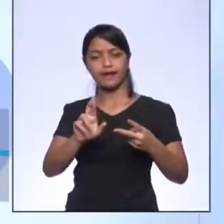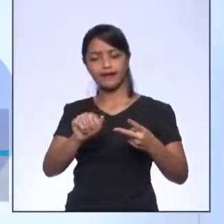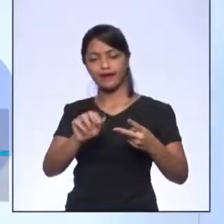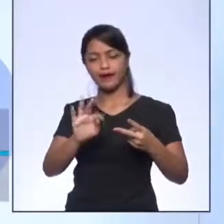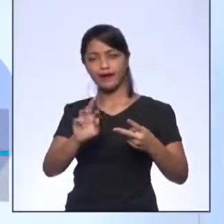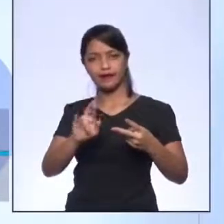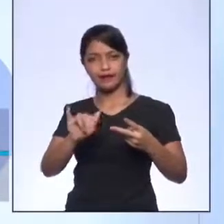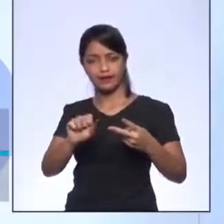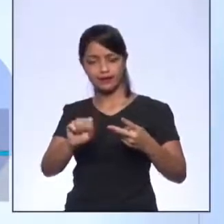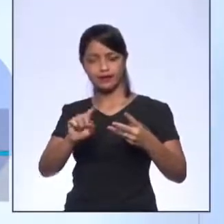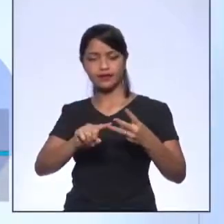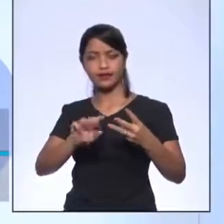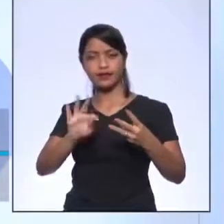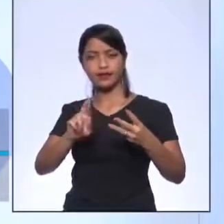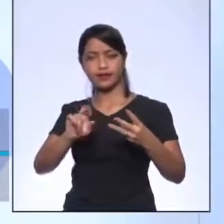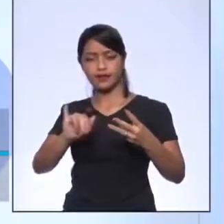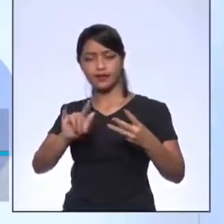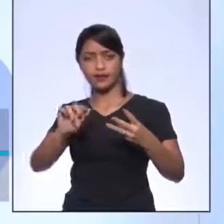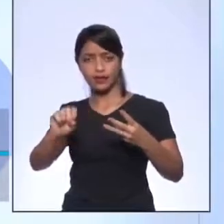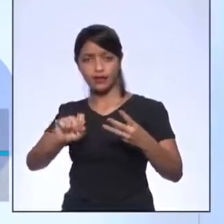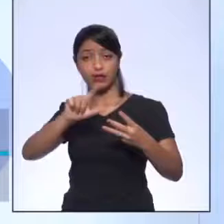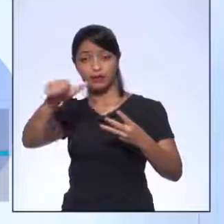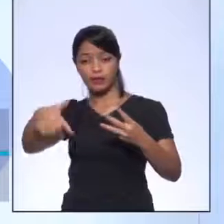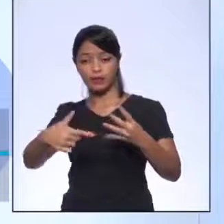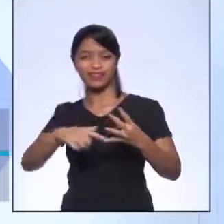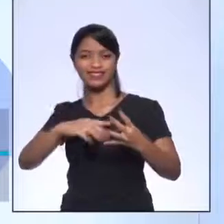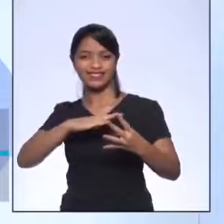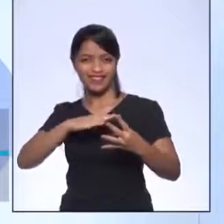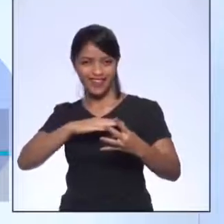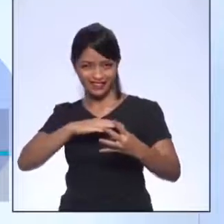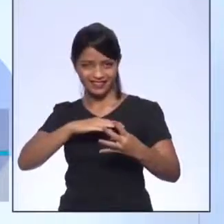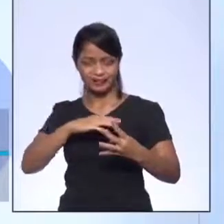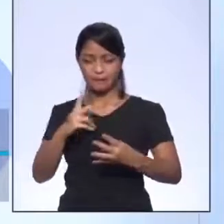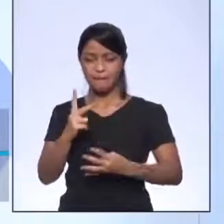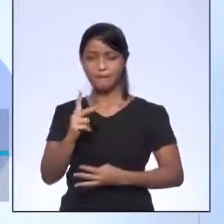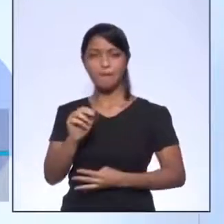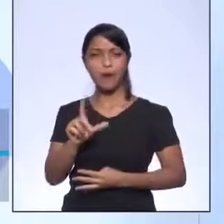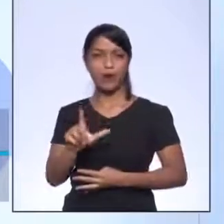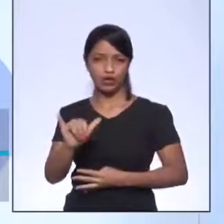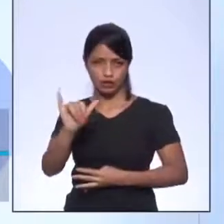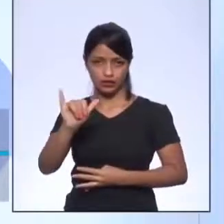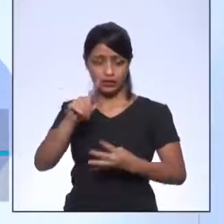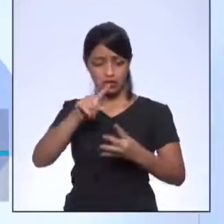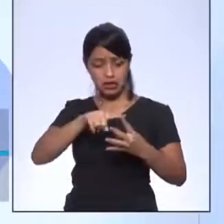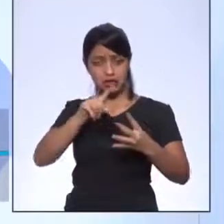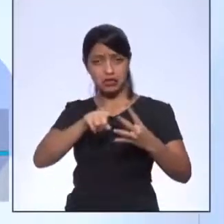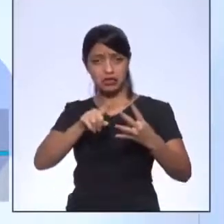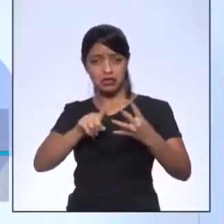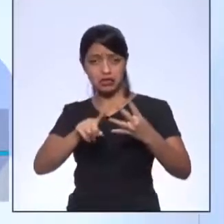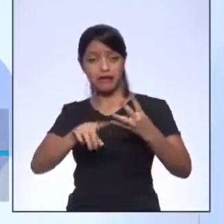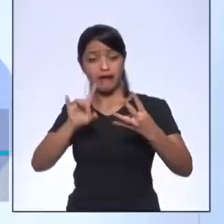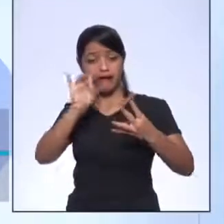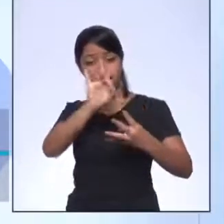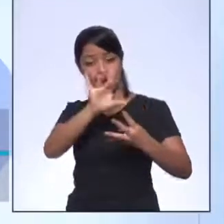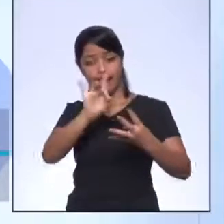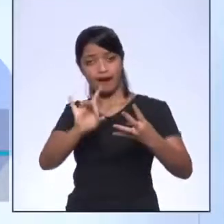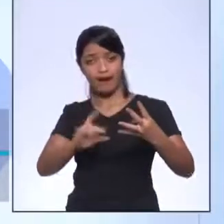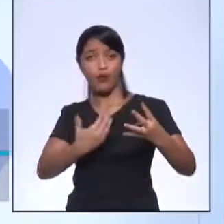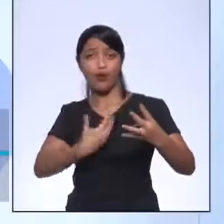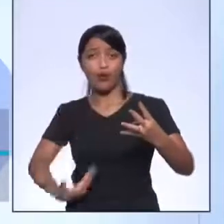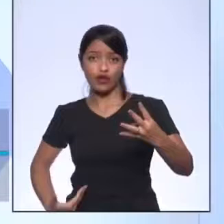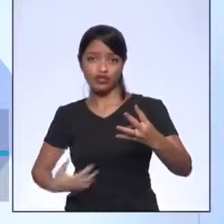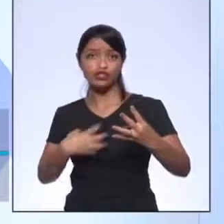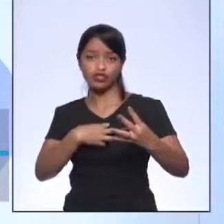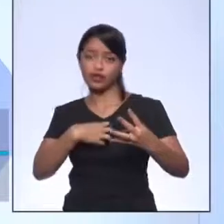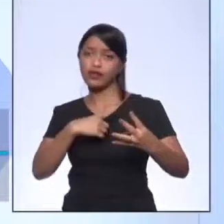para cidades-estados, que são as polis. Cada período tem uma forma correspondente de governo. Então, nós